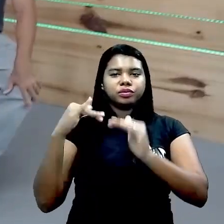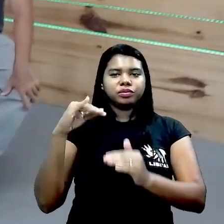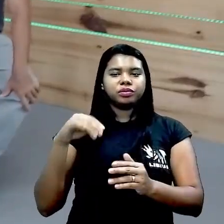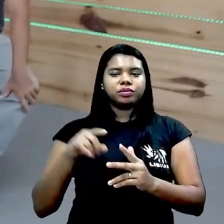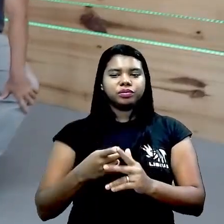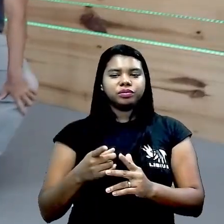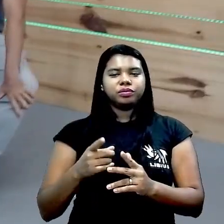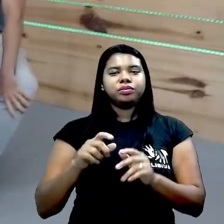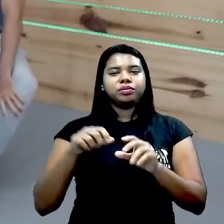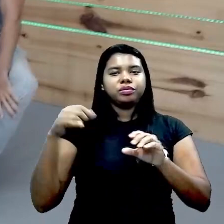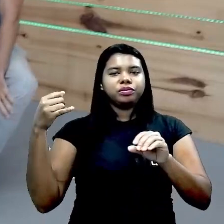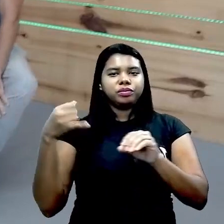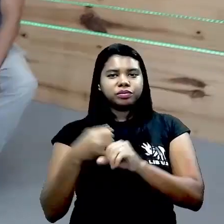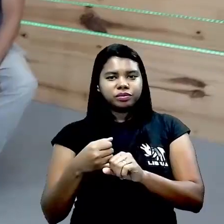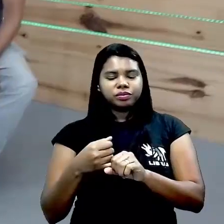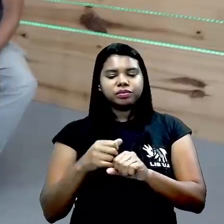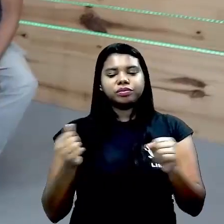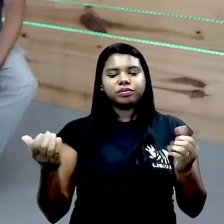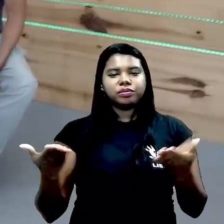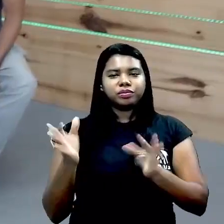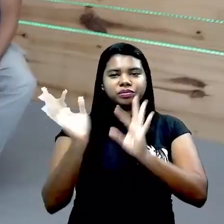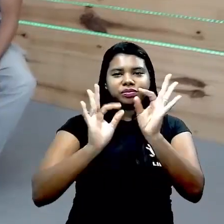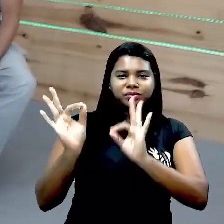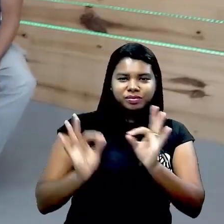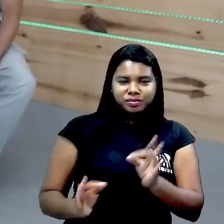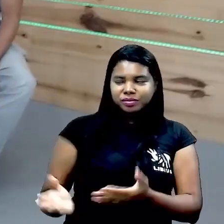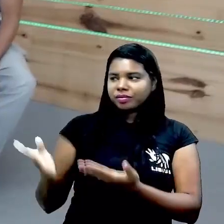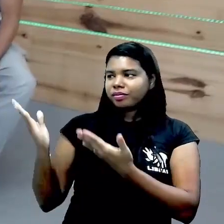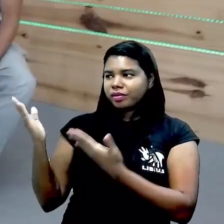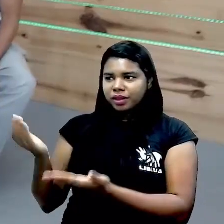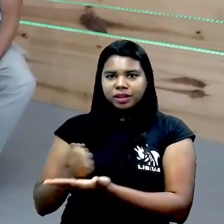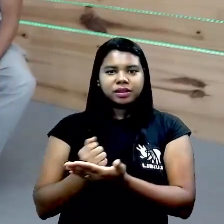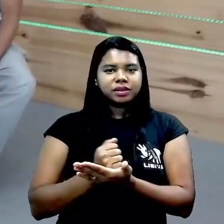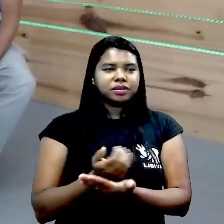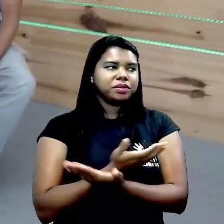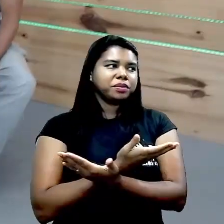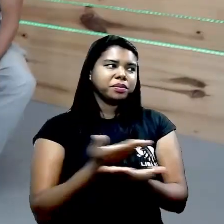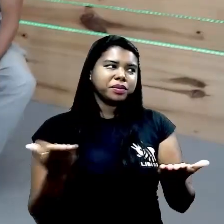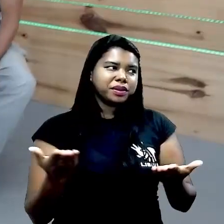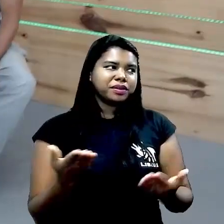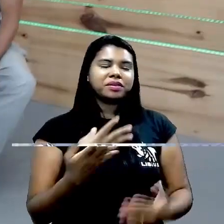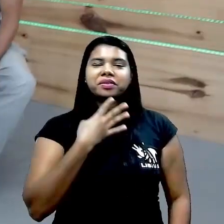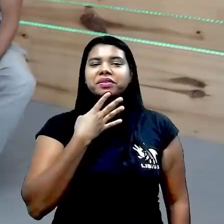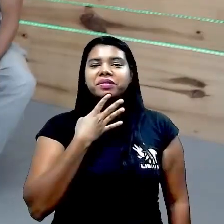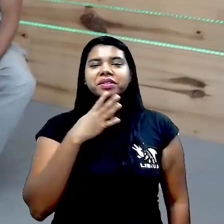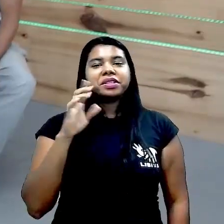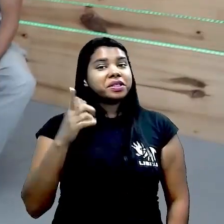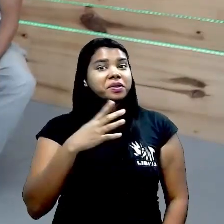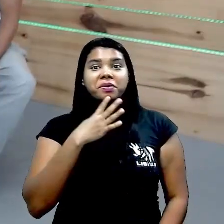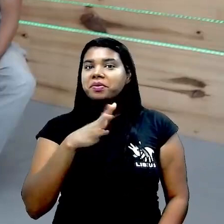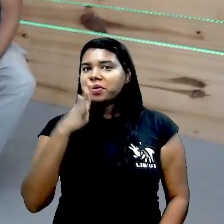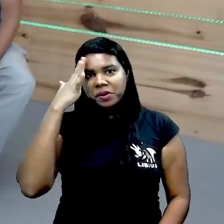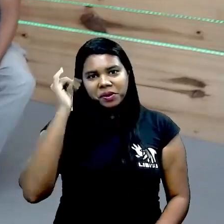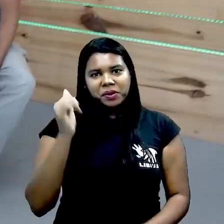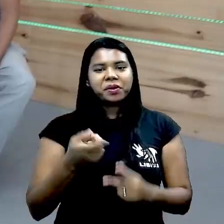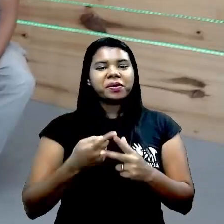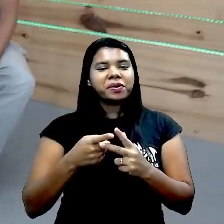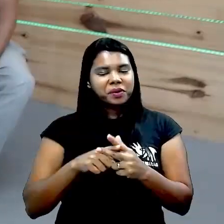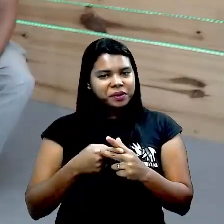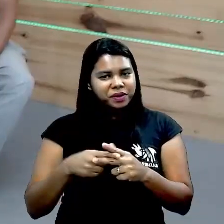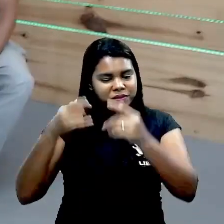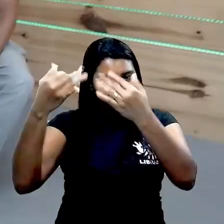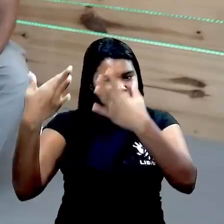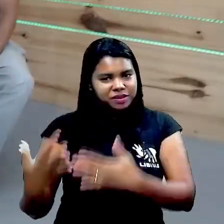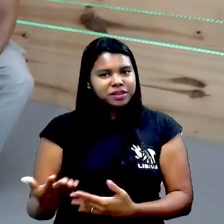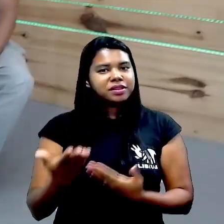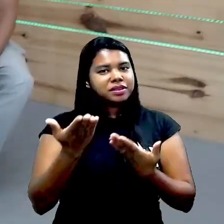ideia, ele passou alguns meses aqui, ele mesmo desenvolvendo o jogo para vocês. Ele não conhecia a ferramenta. É isso mesmo. Então